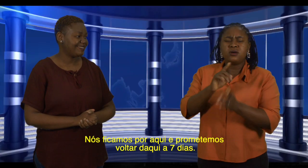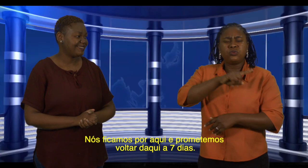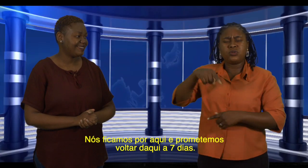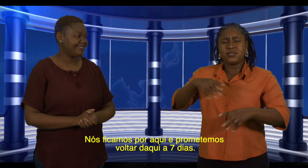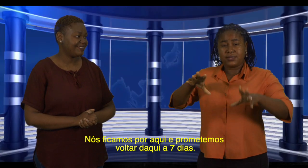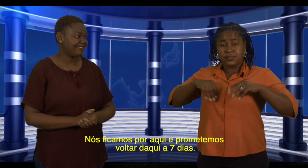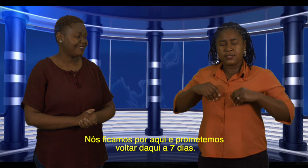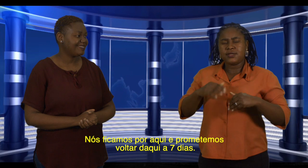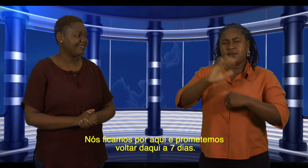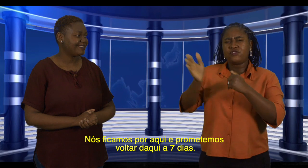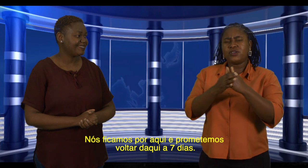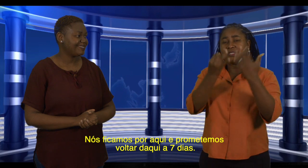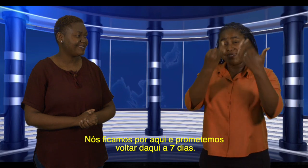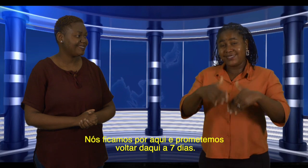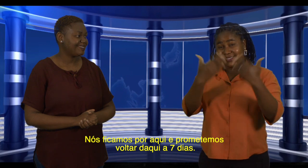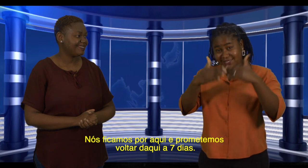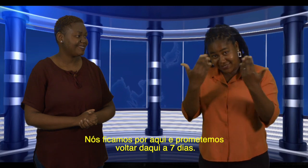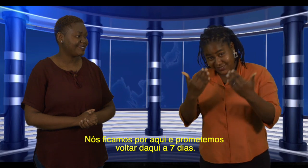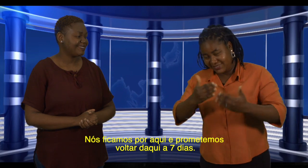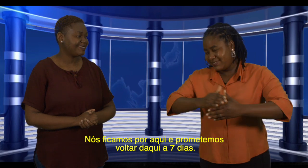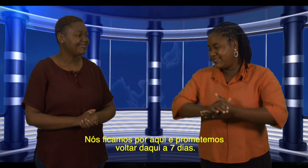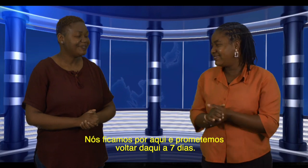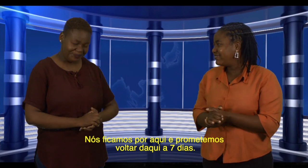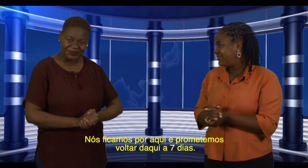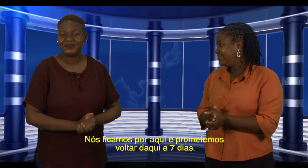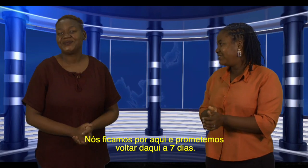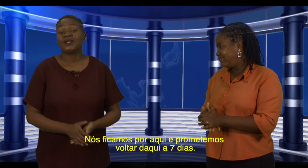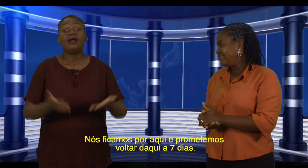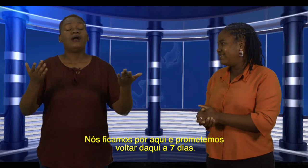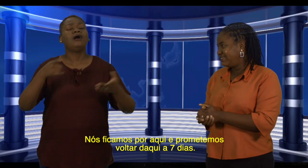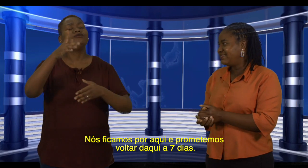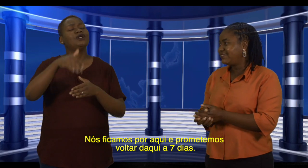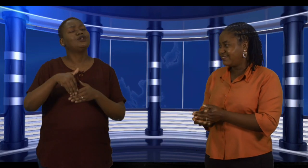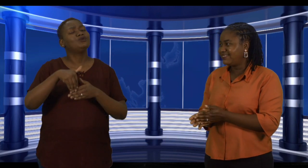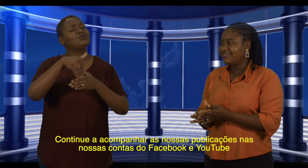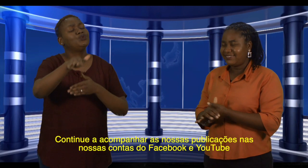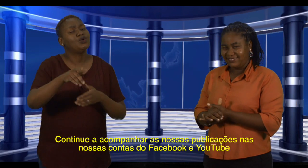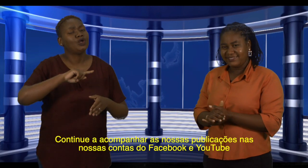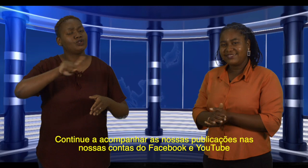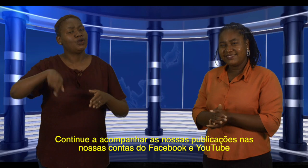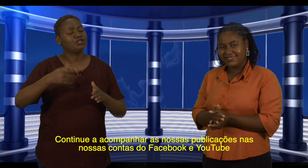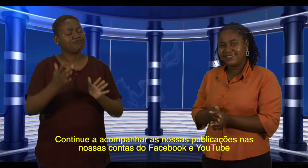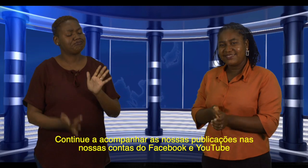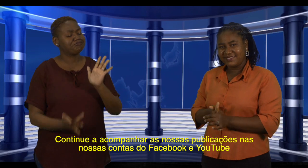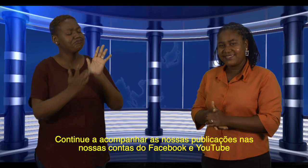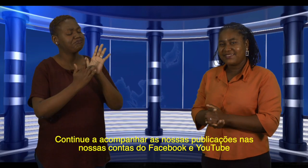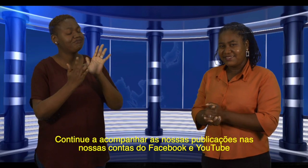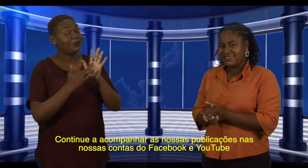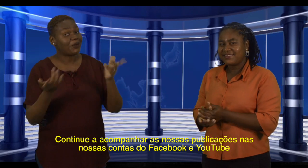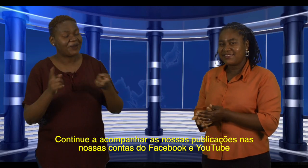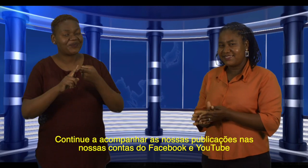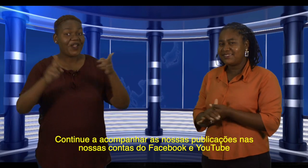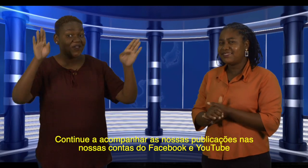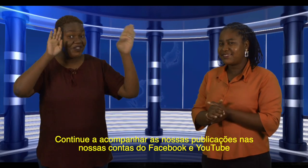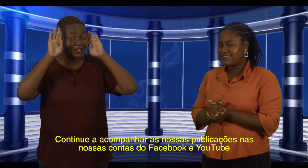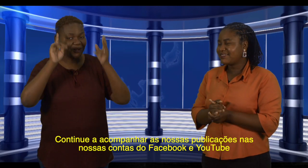Nós ficamos por aqui e prometemos voltar daqui a 7 dias Continuem a acompanhar as